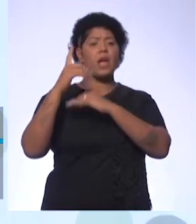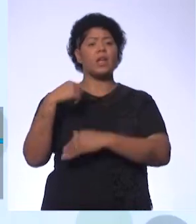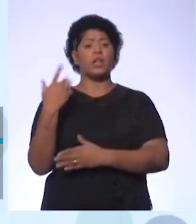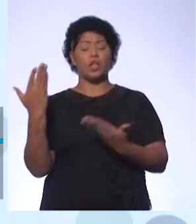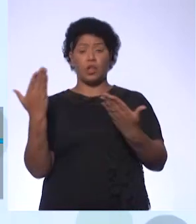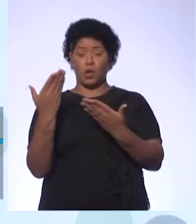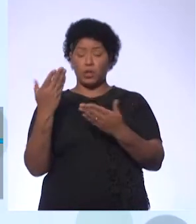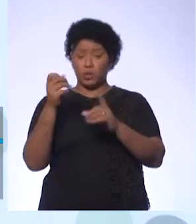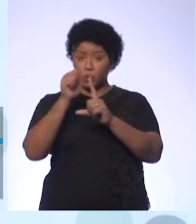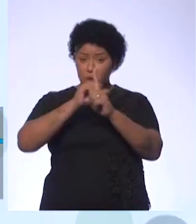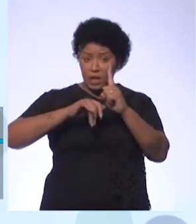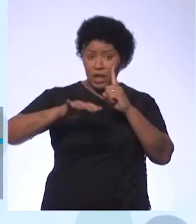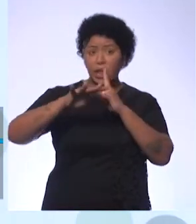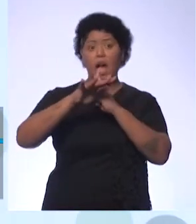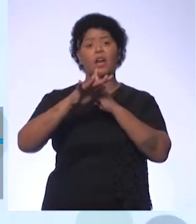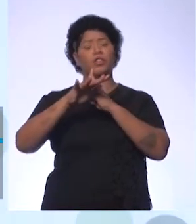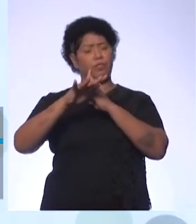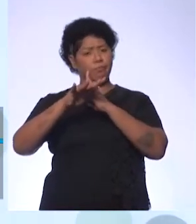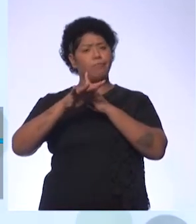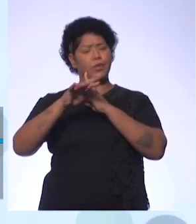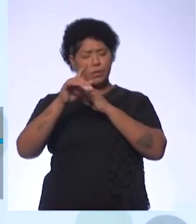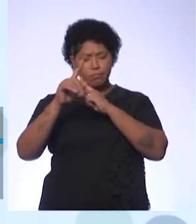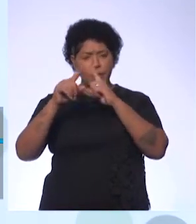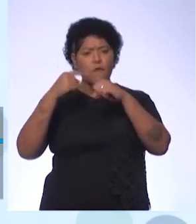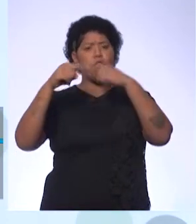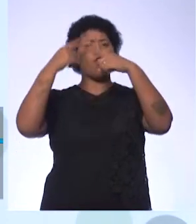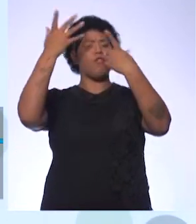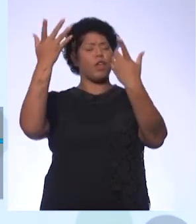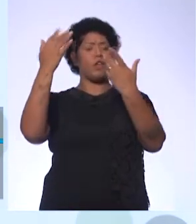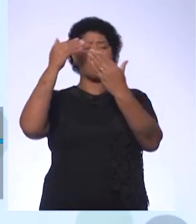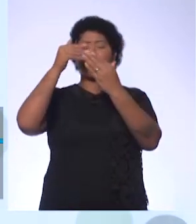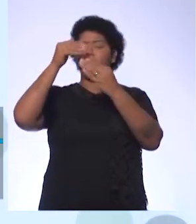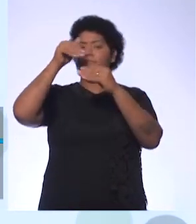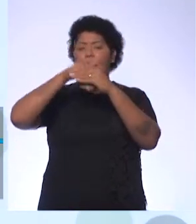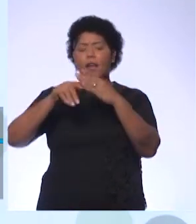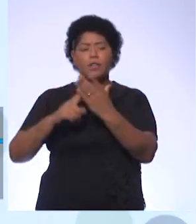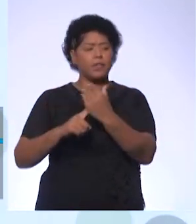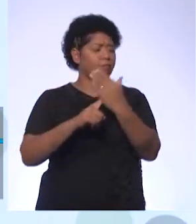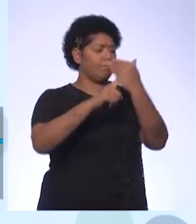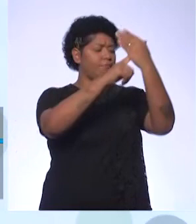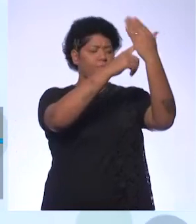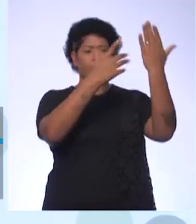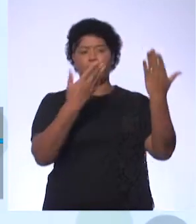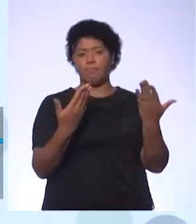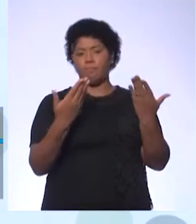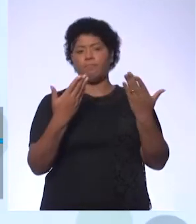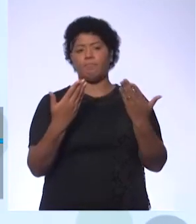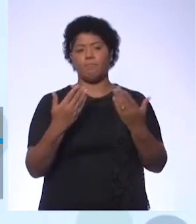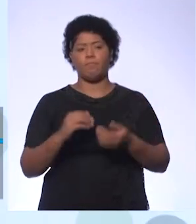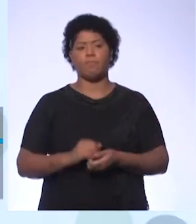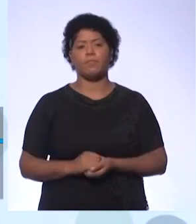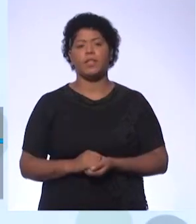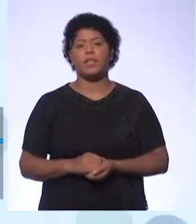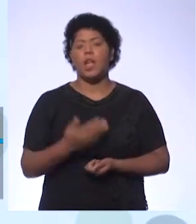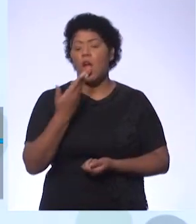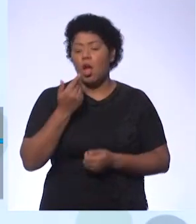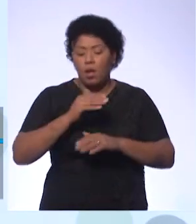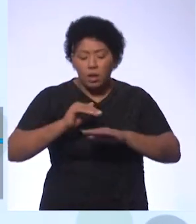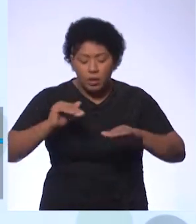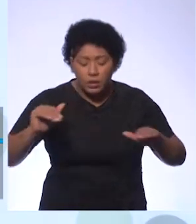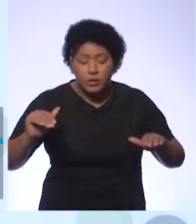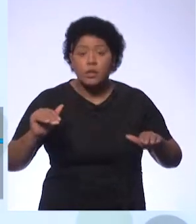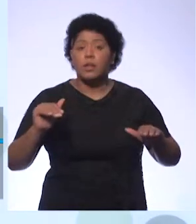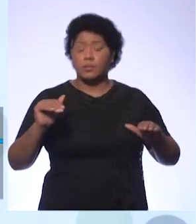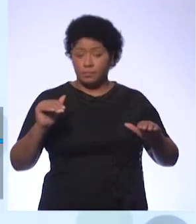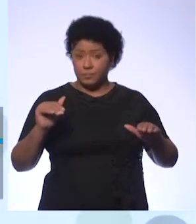ela se desenvolveu tecnologicamente, economicamente. É a partir do trabalho de mulheres e crianças e